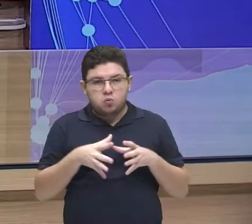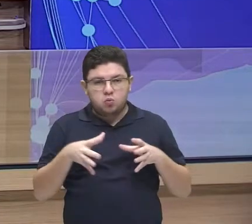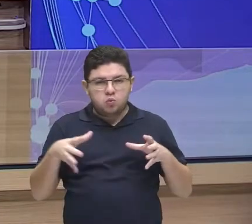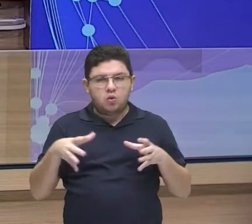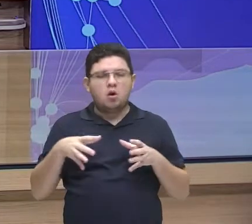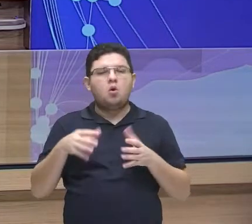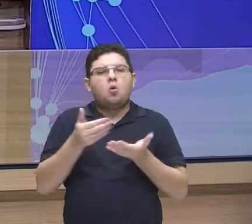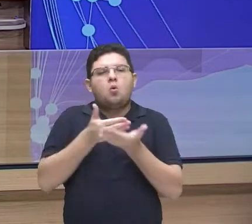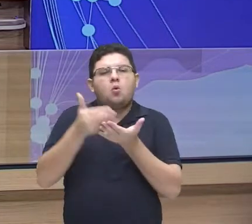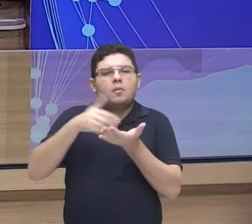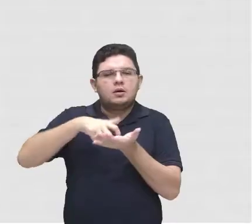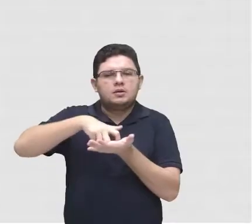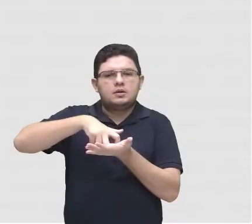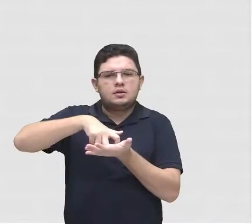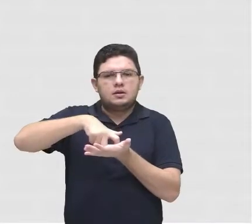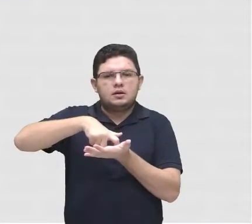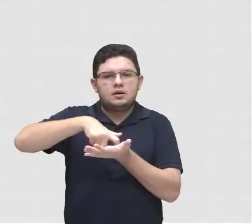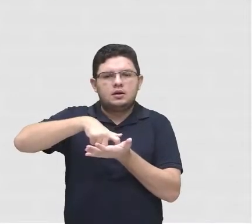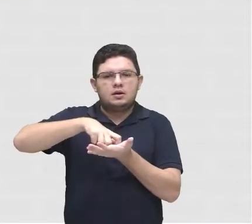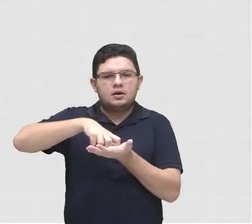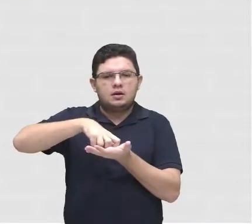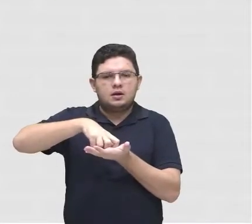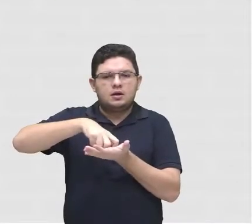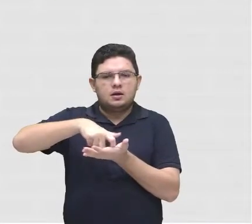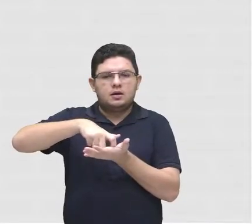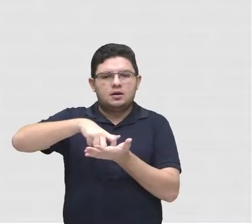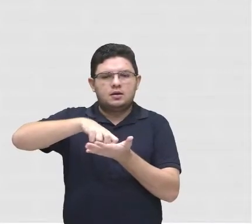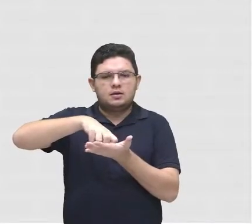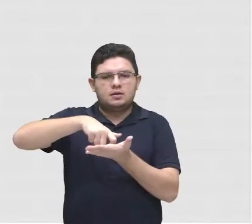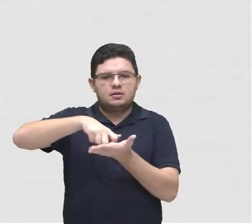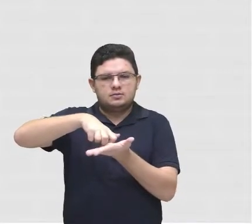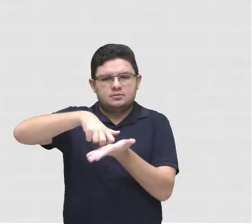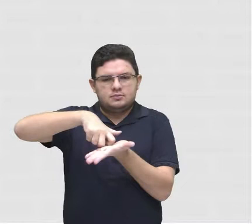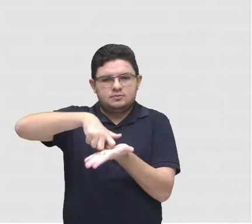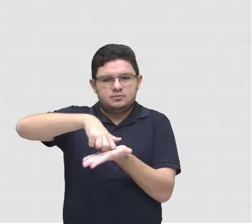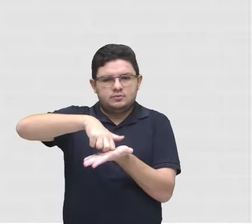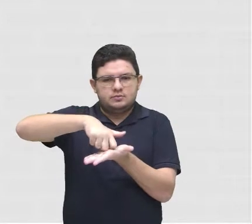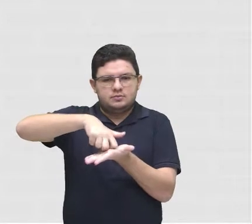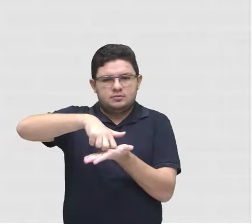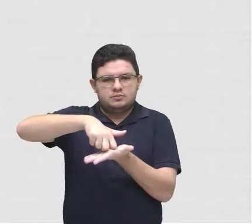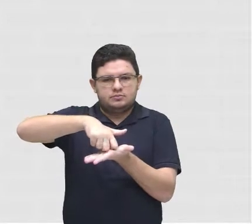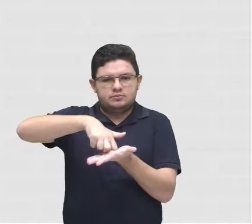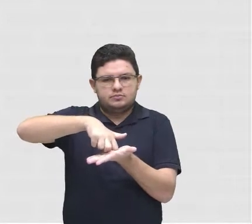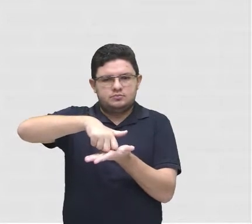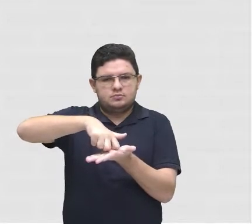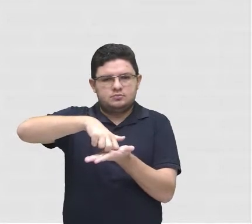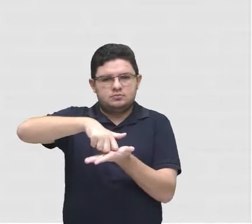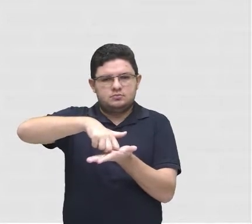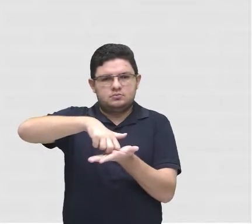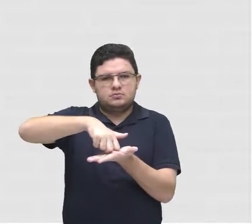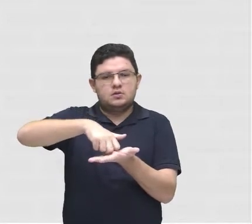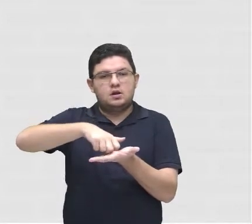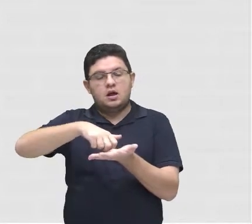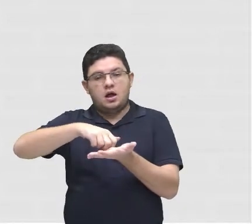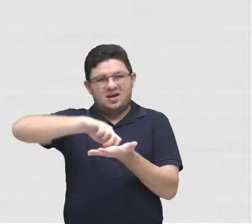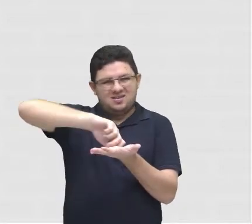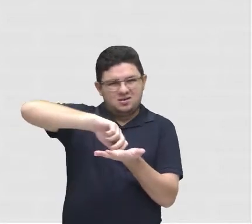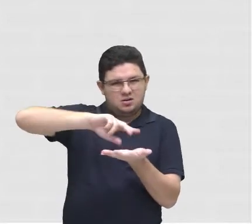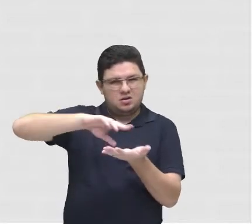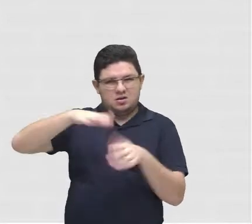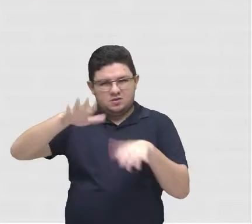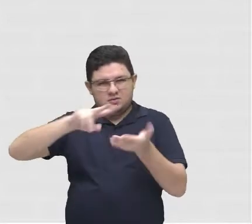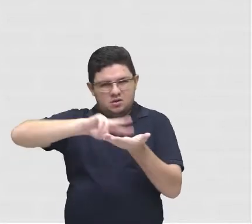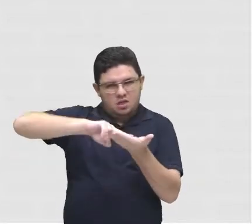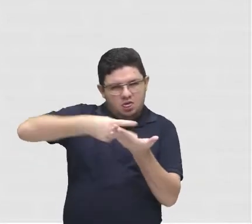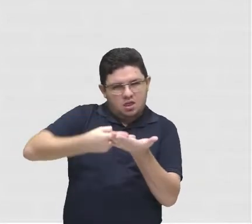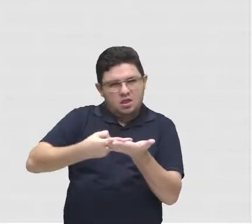Aí ele começa a se mexer para um lado, começa a engatear no berço, ele rebola, ele tenta levantar, então ele vai crescendo, aí